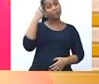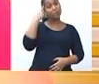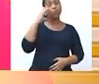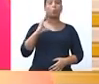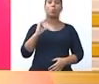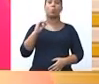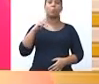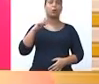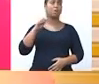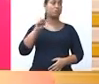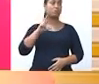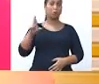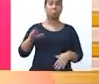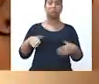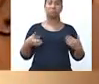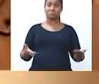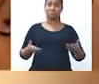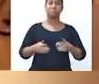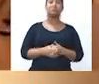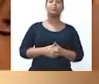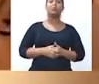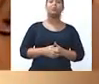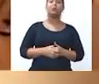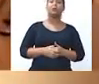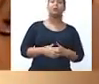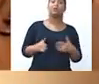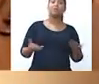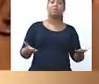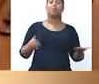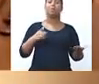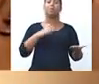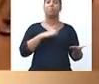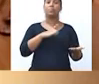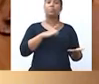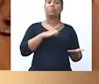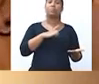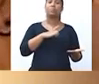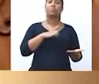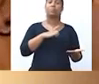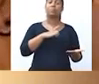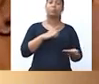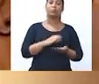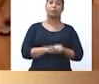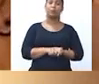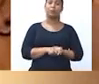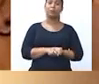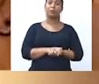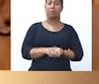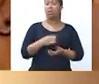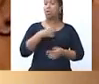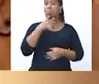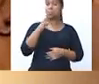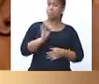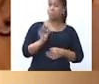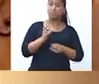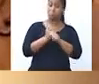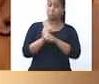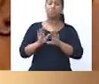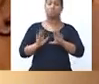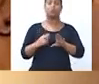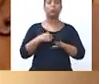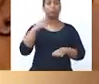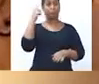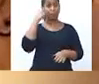compilador. Olha aí. Olha que interessante. A Leline ia complementar. Eu não conhecia, né, esses dados, mas eu